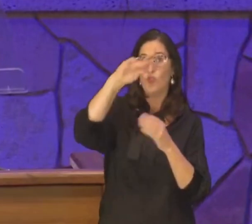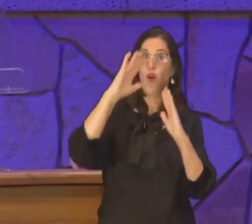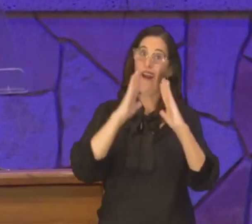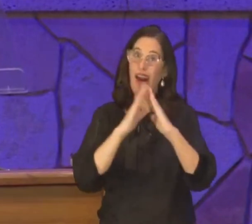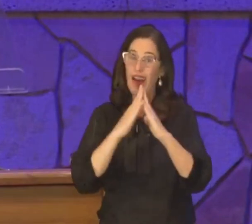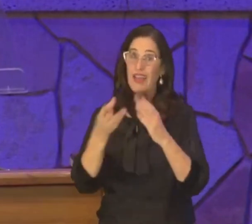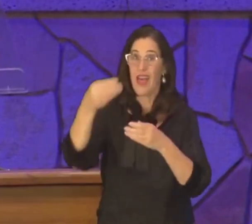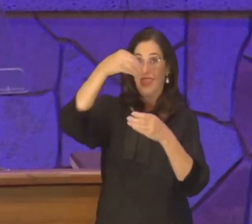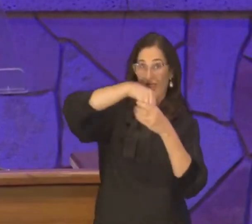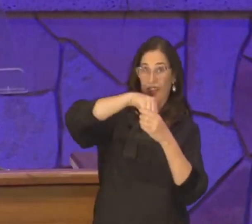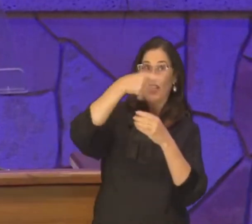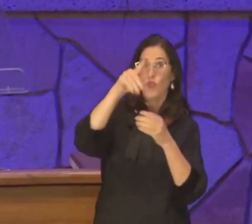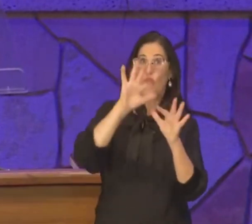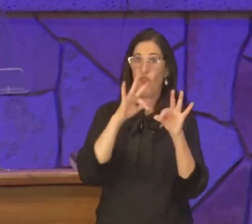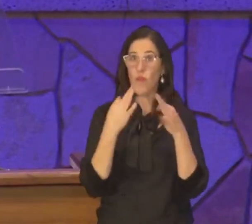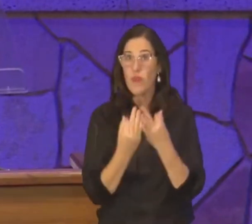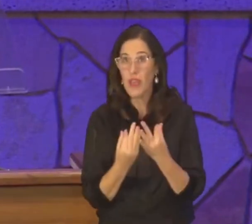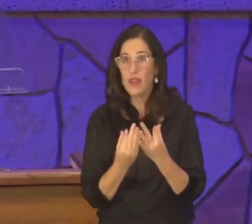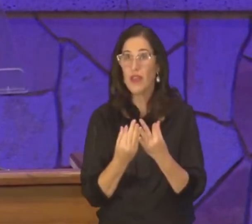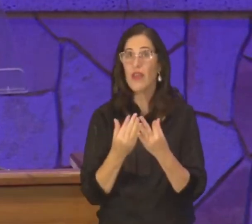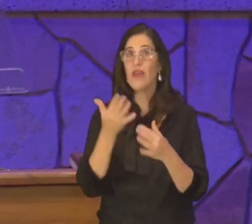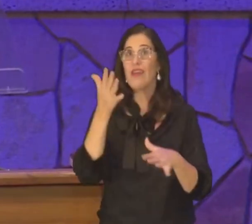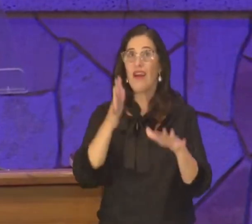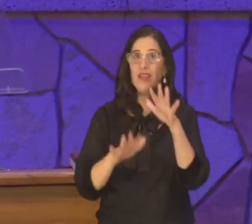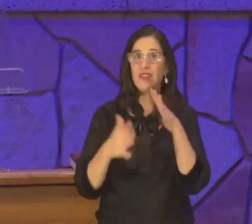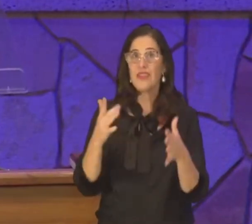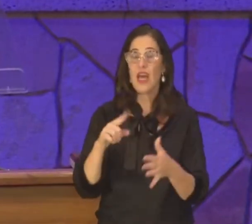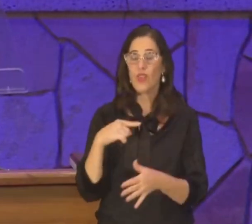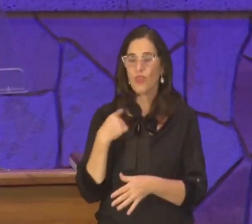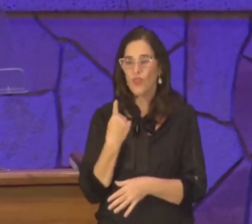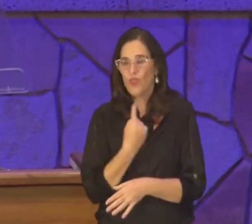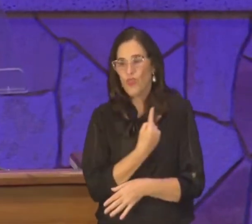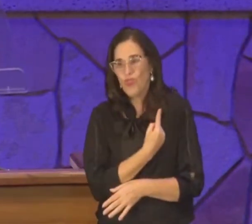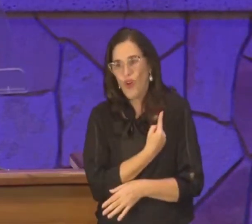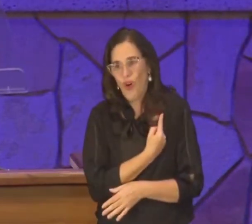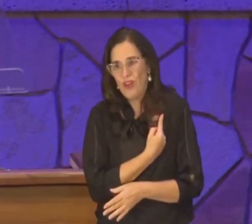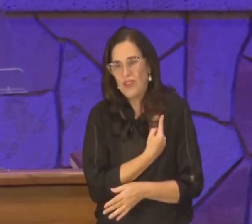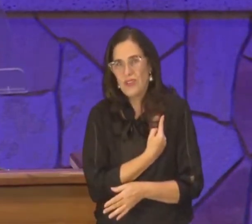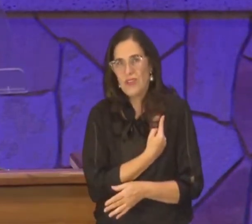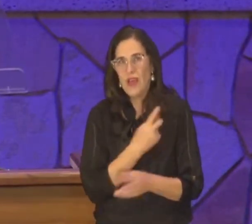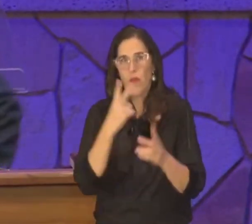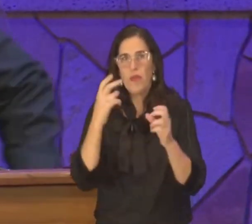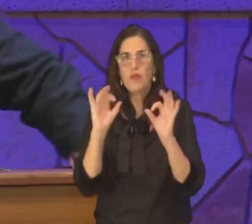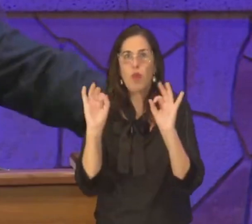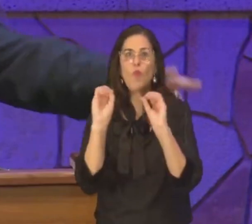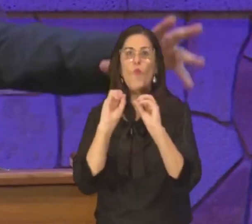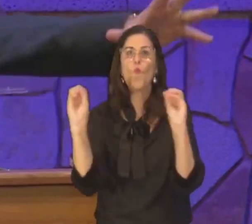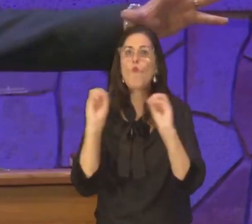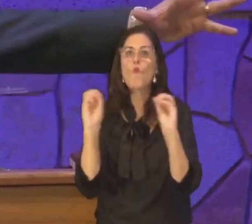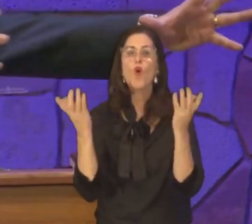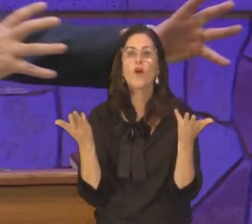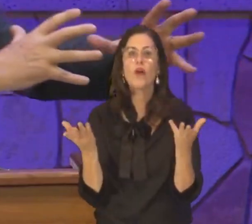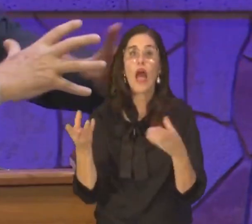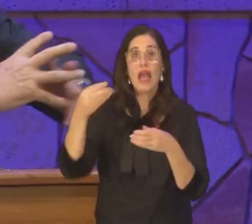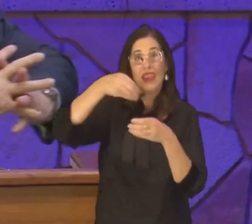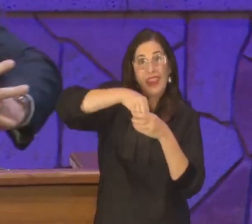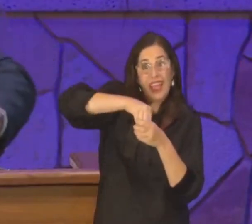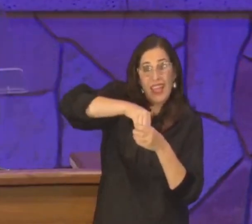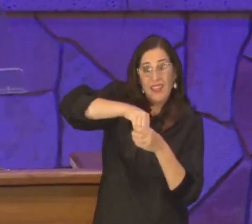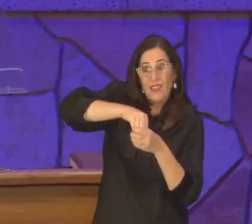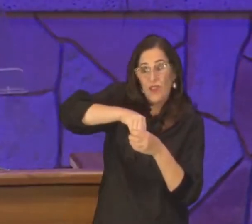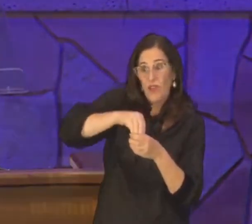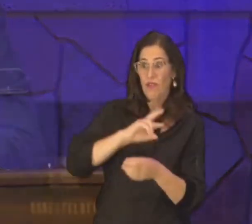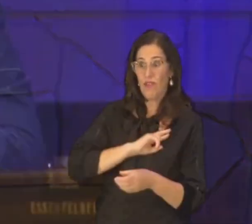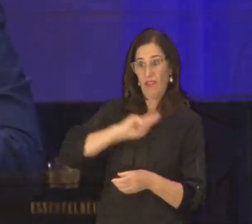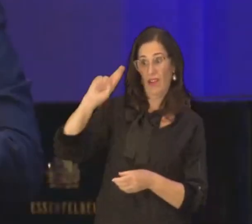está dentro da sua família, e muitas vezes nós não percebemos. Às vezes está dentro de um ambiente religioso.